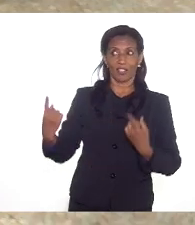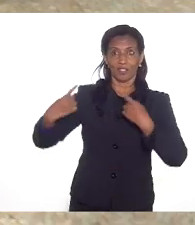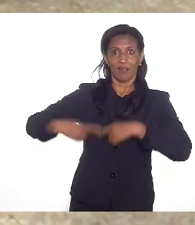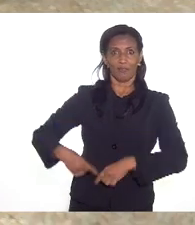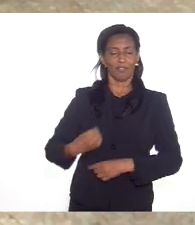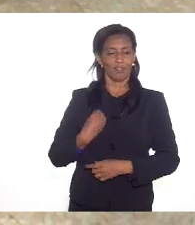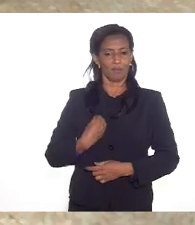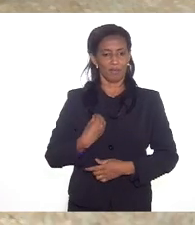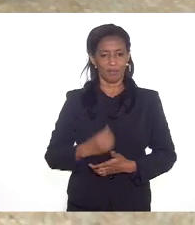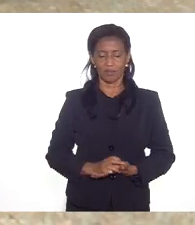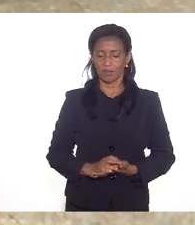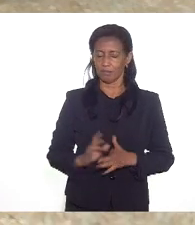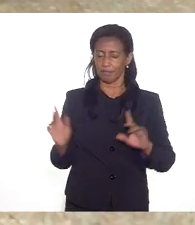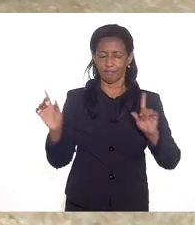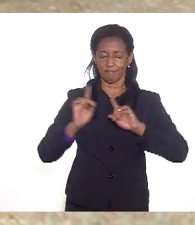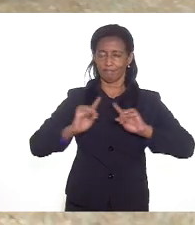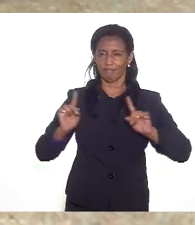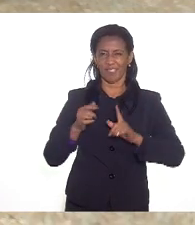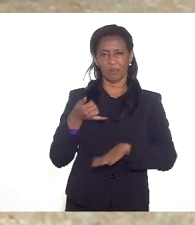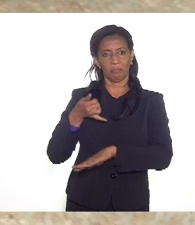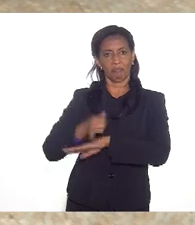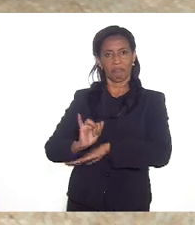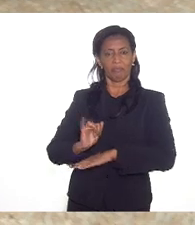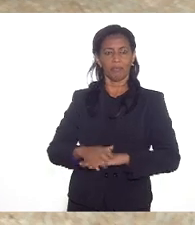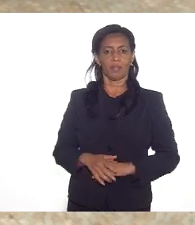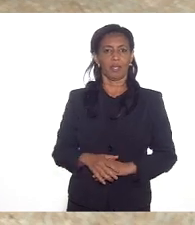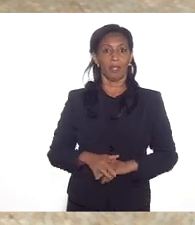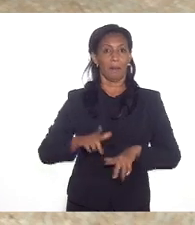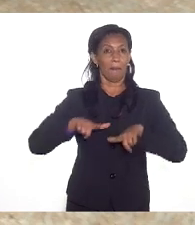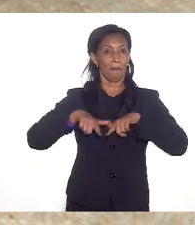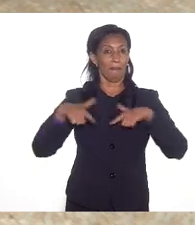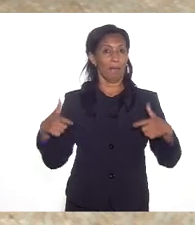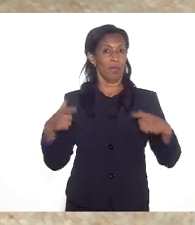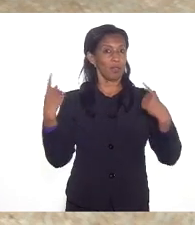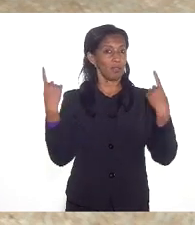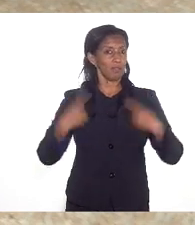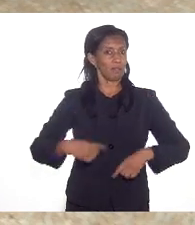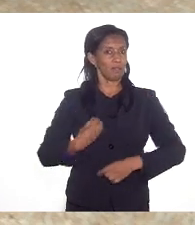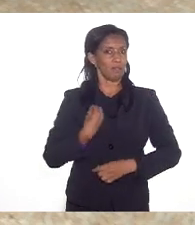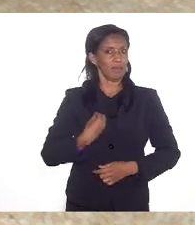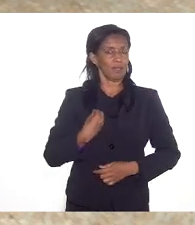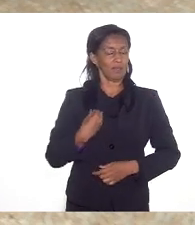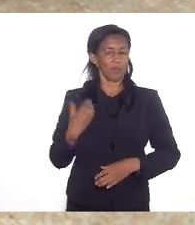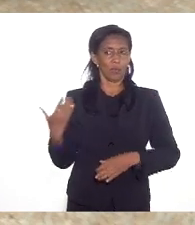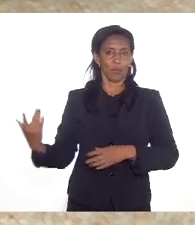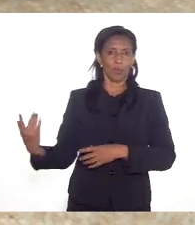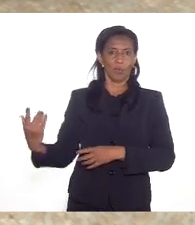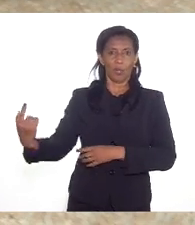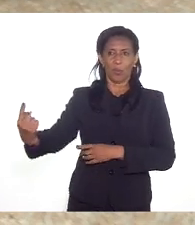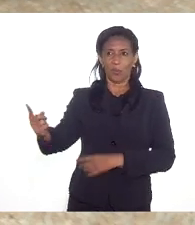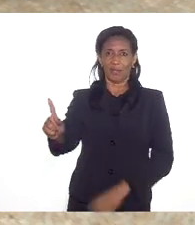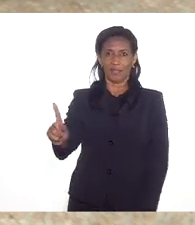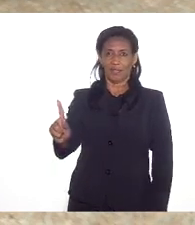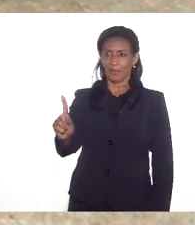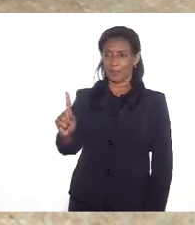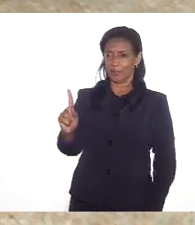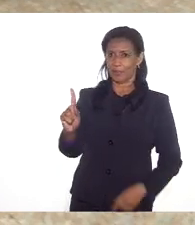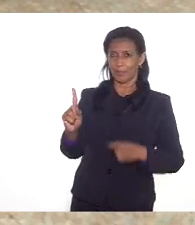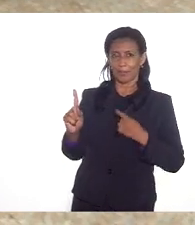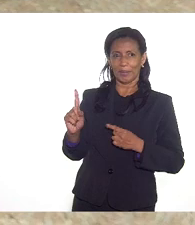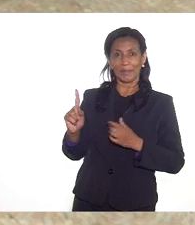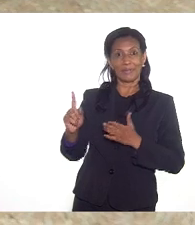desafios da minha vida mas não me enganei o maior desafio da minha vida foi quando eu entrei pelo esse corredor